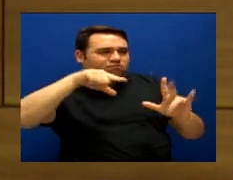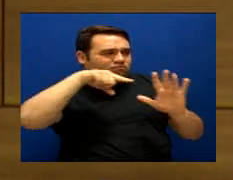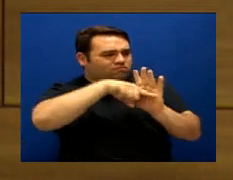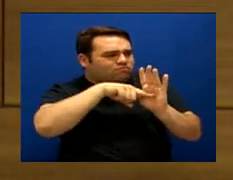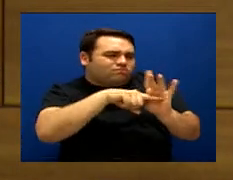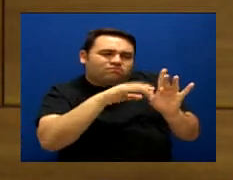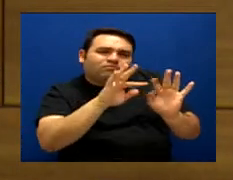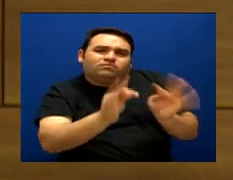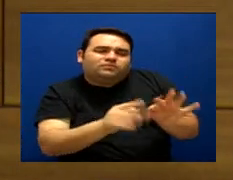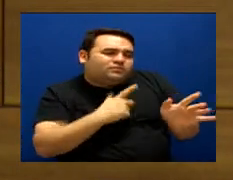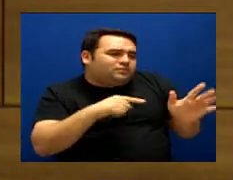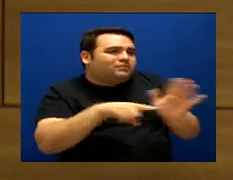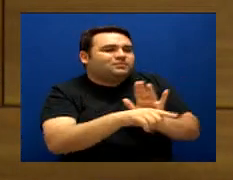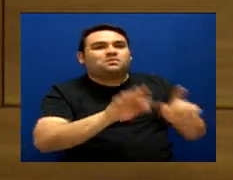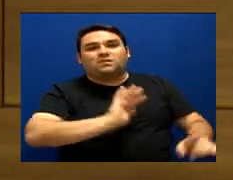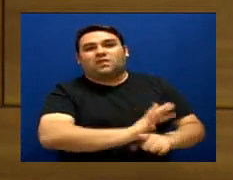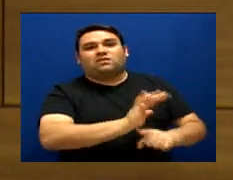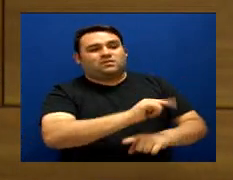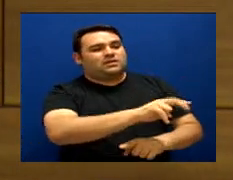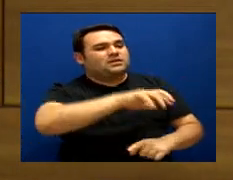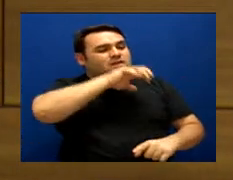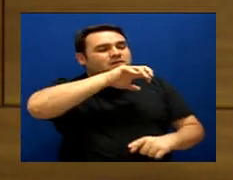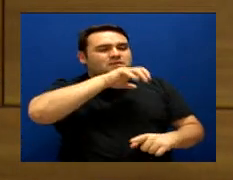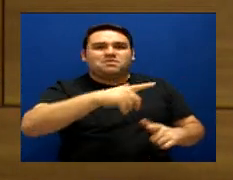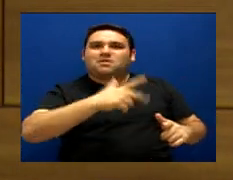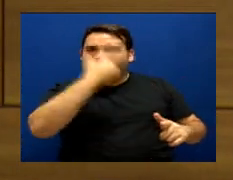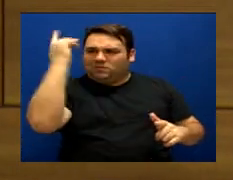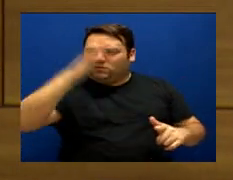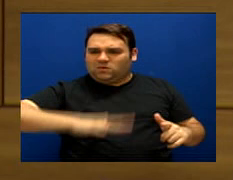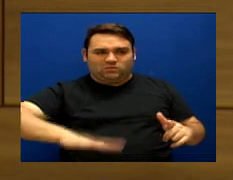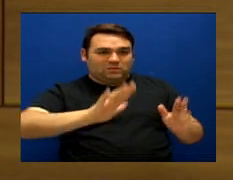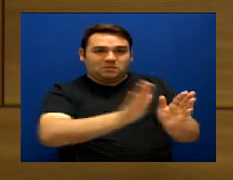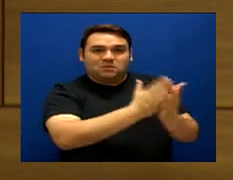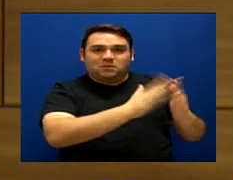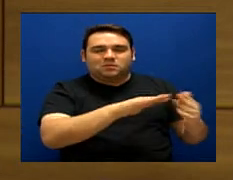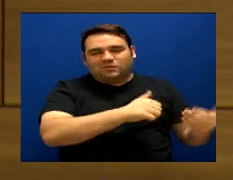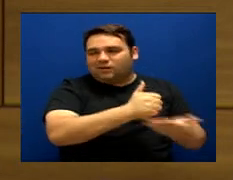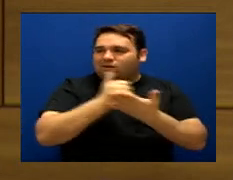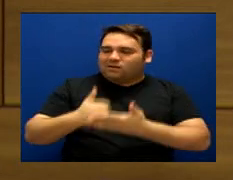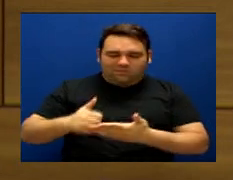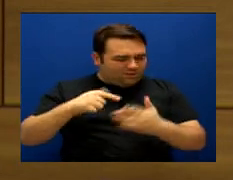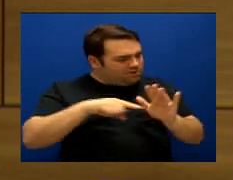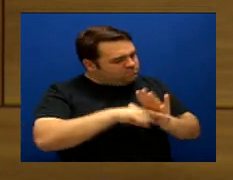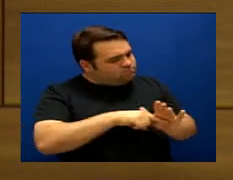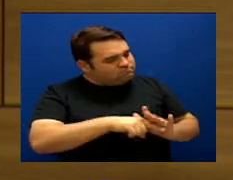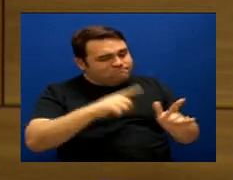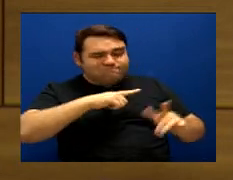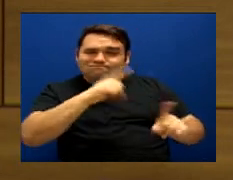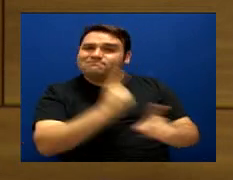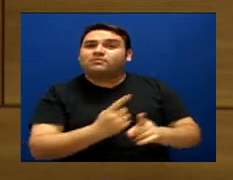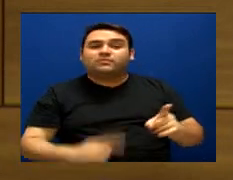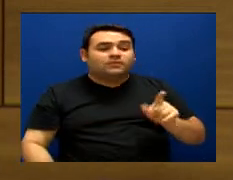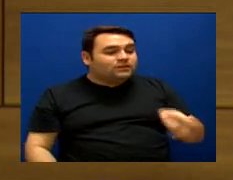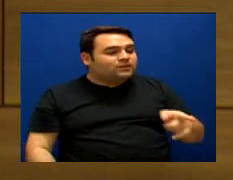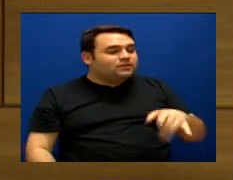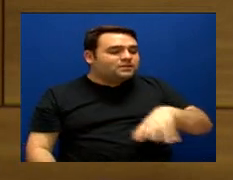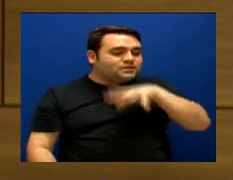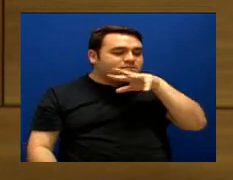exames, ajuda muito o animal, ajuda muito a população carente. A orientação de poder falar para o